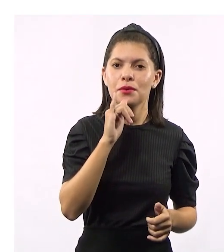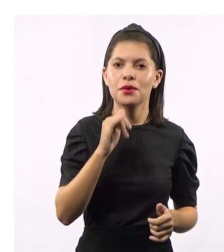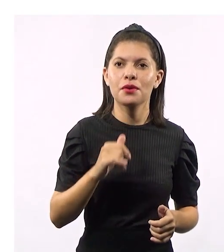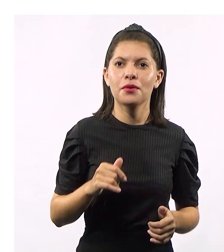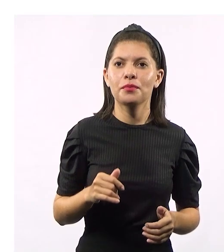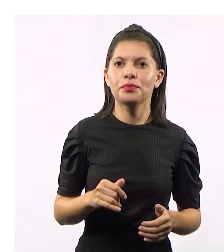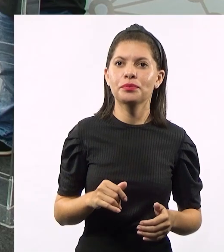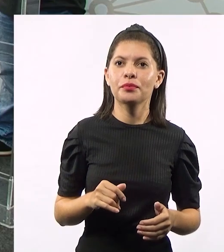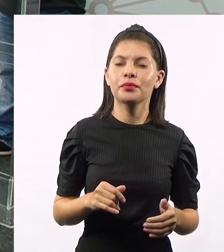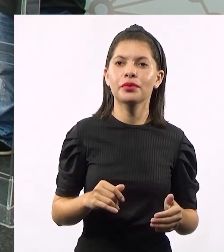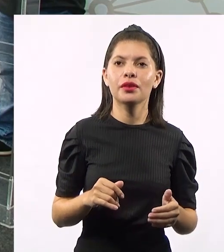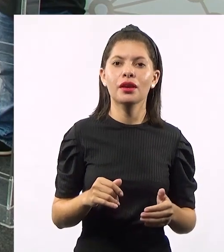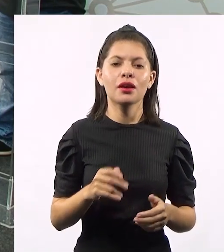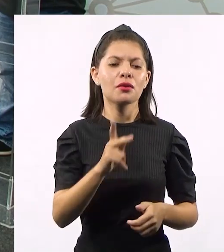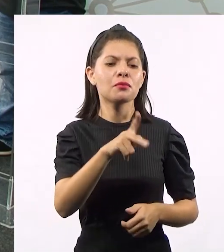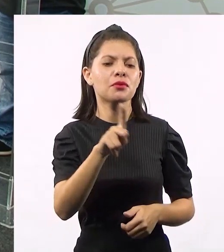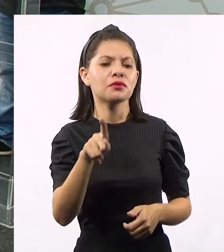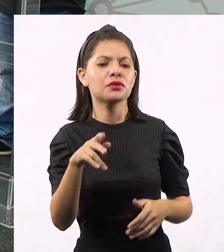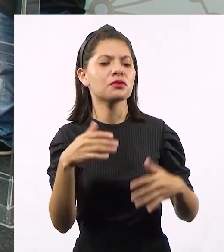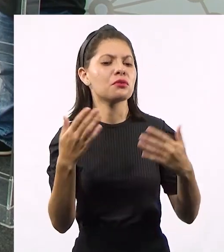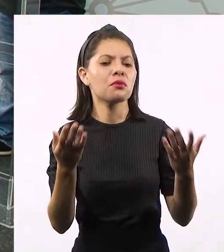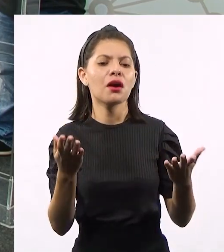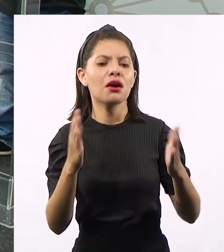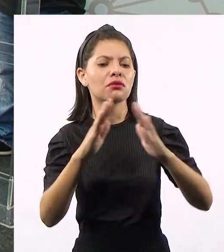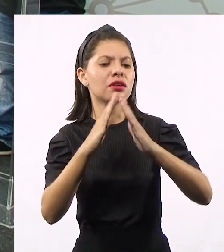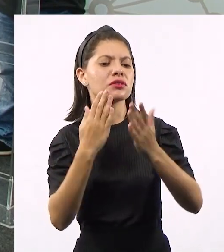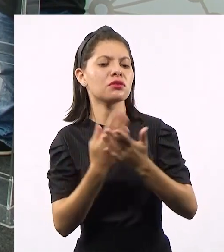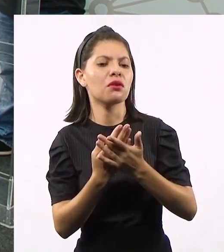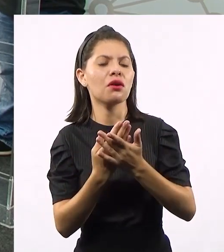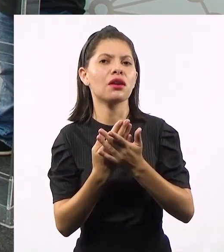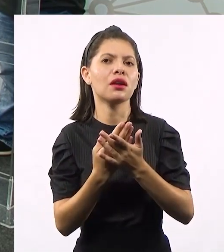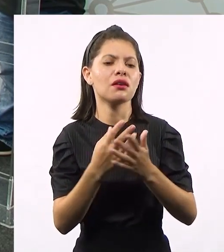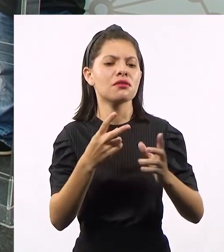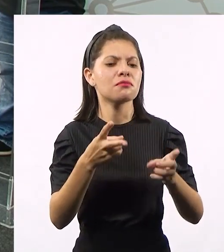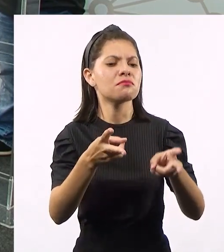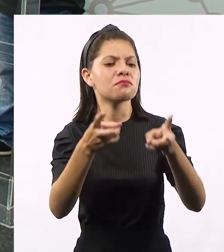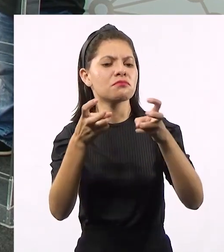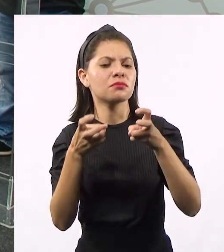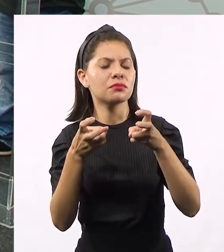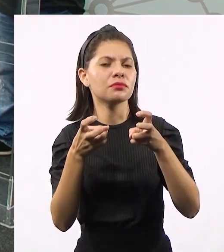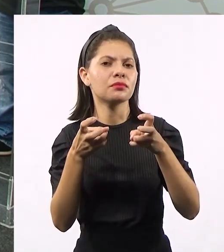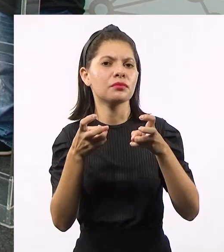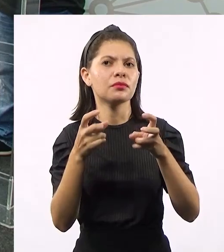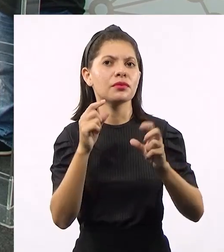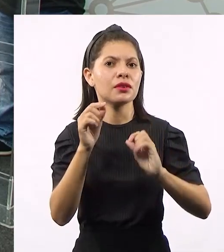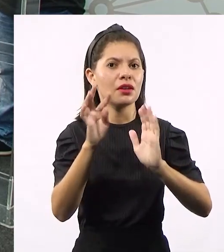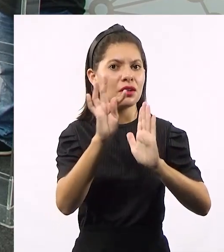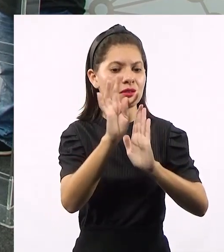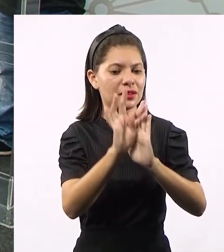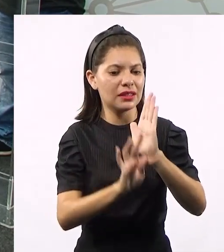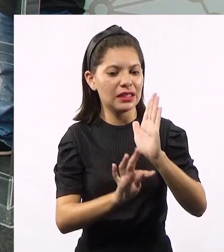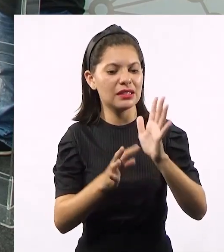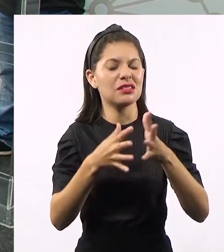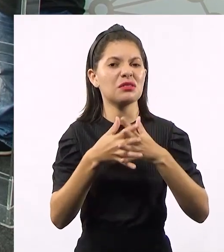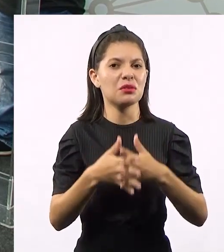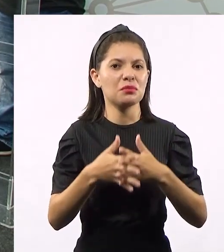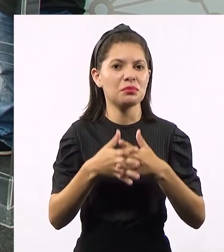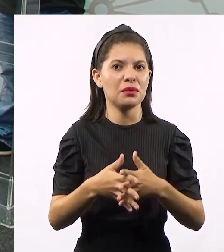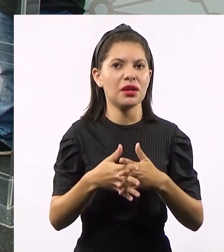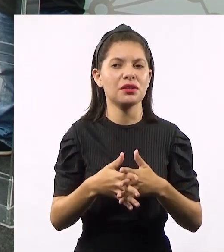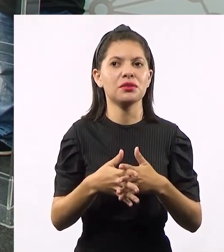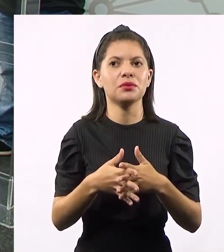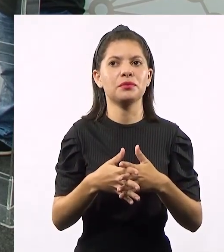percepção que ele tem da escola. Ele poderia redigir um texto e encaixar esse texto seria um trabalho complexo e